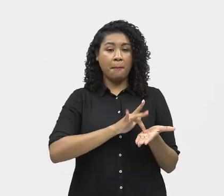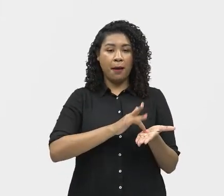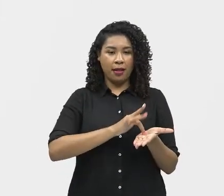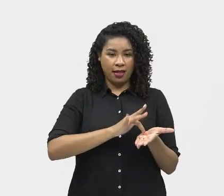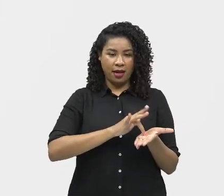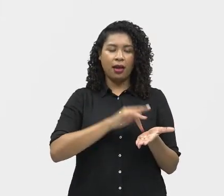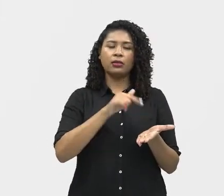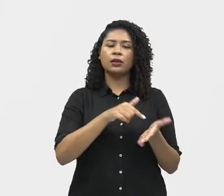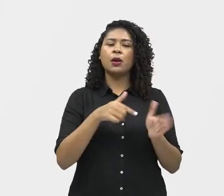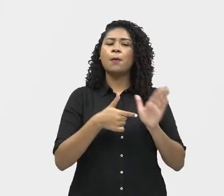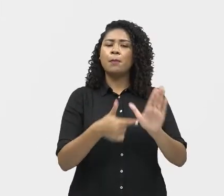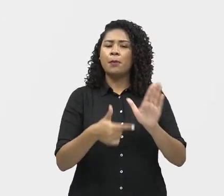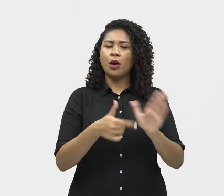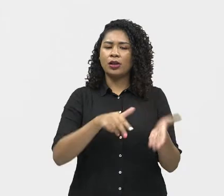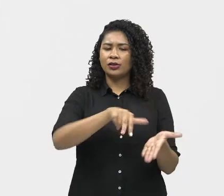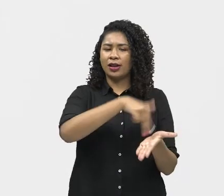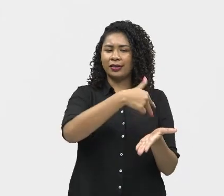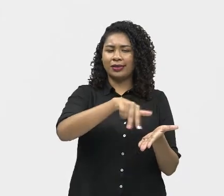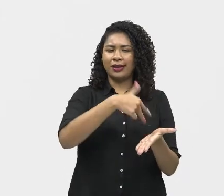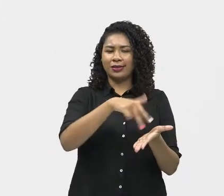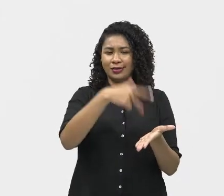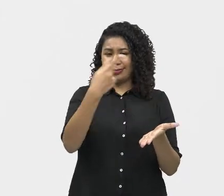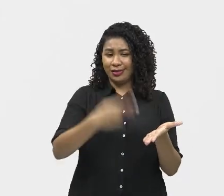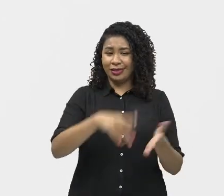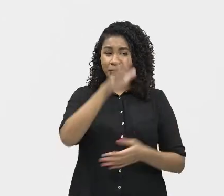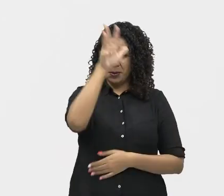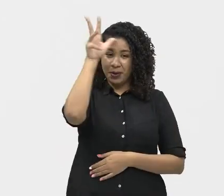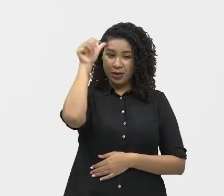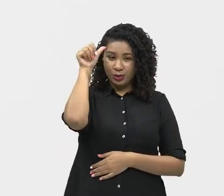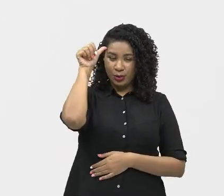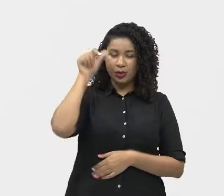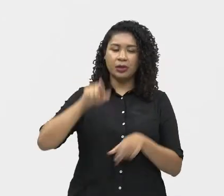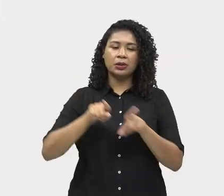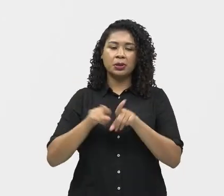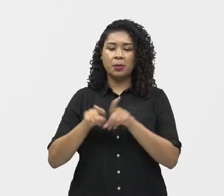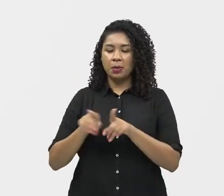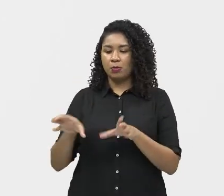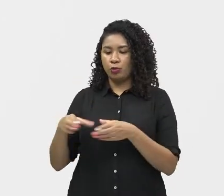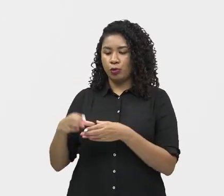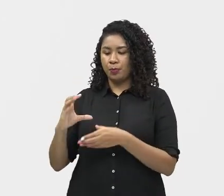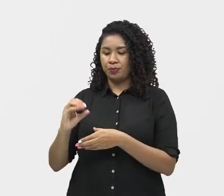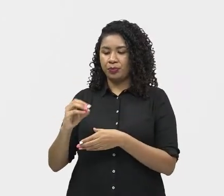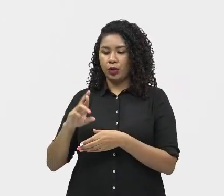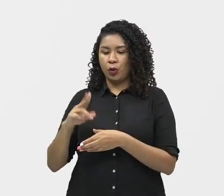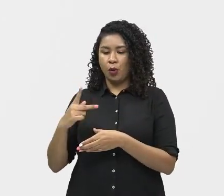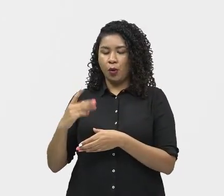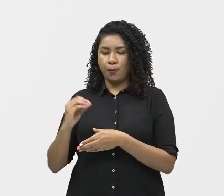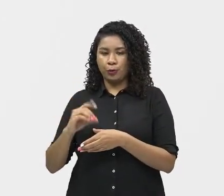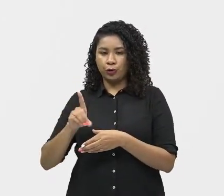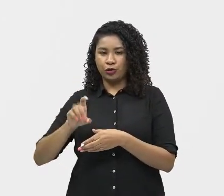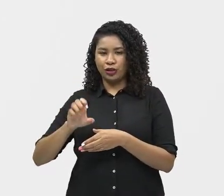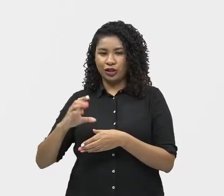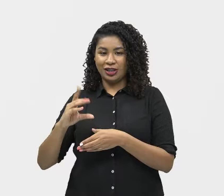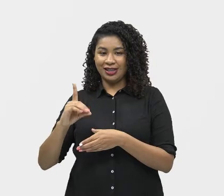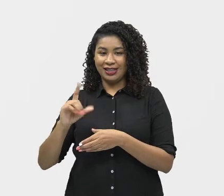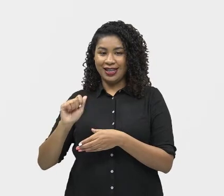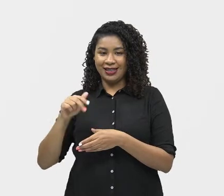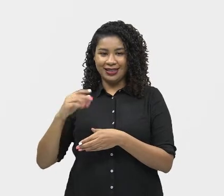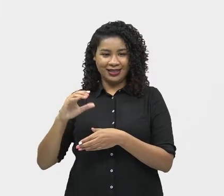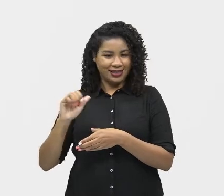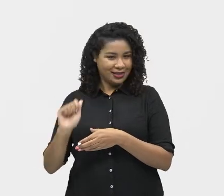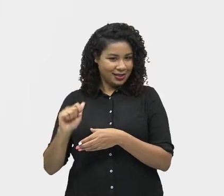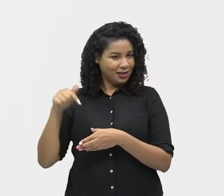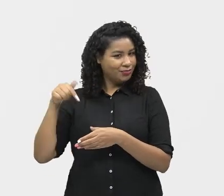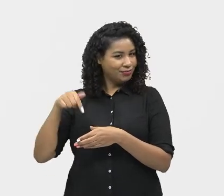danças que representam o nosso município, o nosso Amazonas. E também tem um corpo de dança aqui do Amazonas que é mais voltado para a